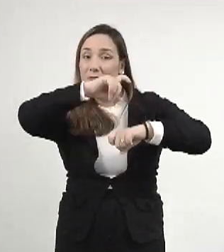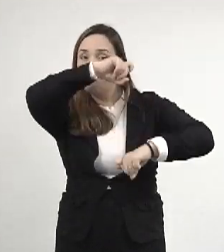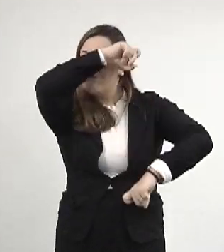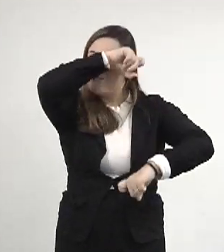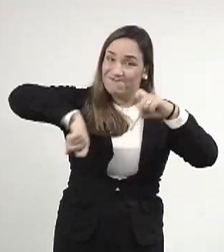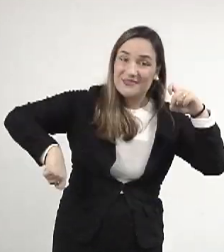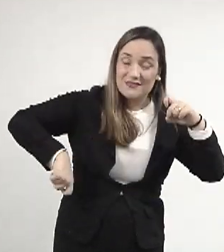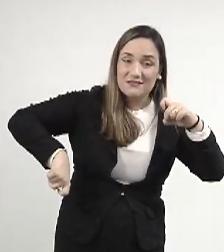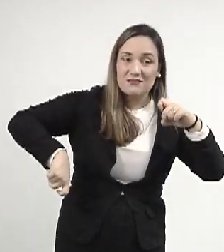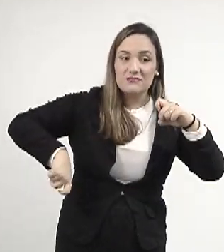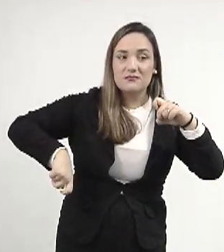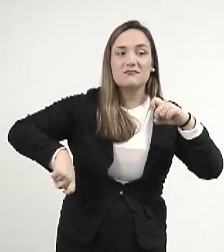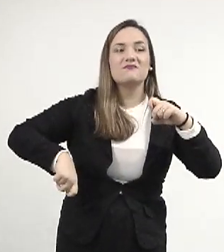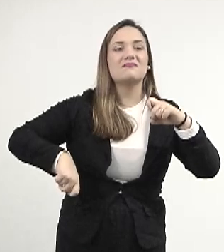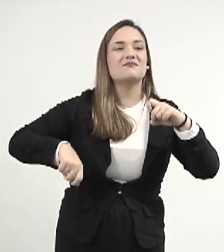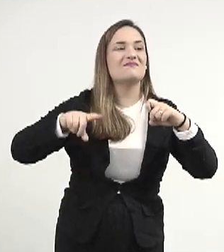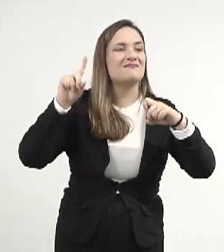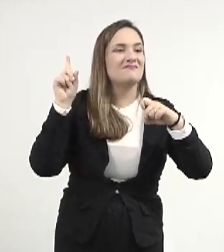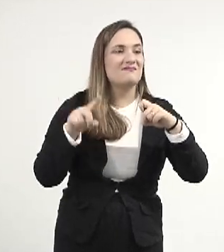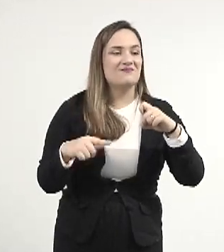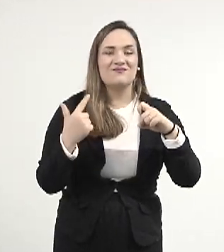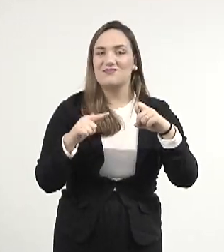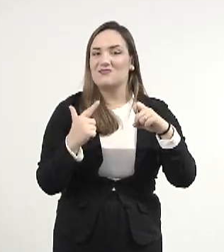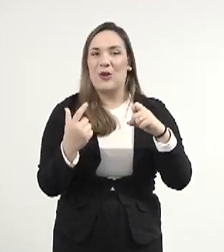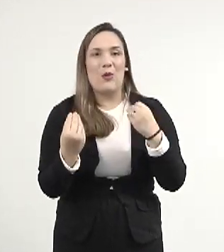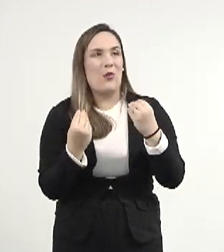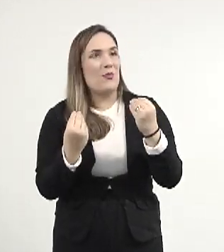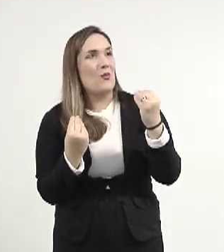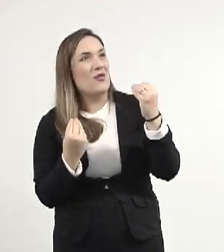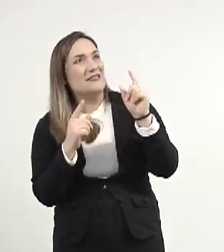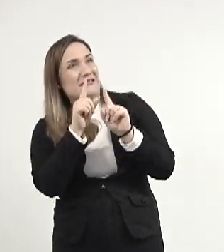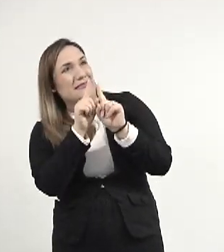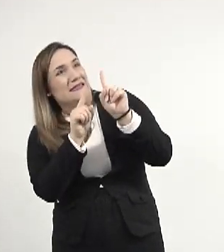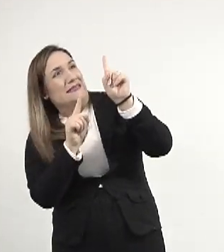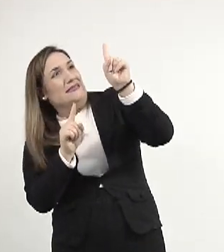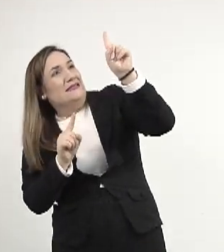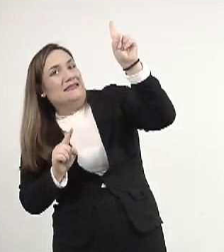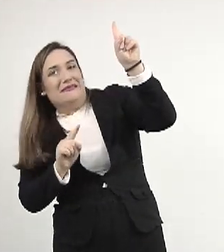vulneráveis, com a marca inconcebível de